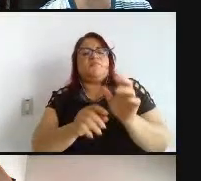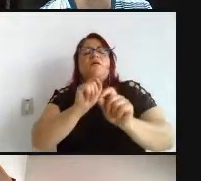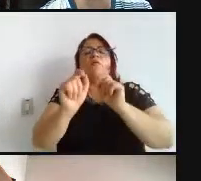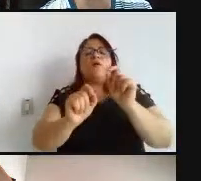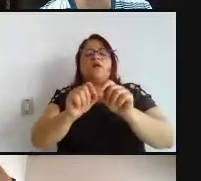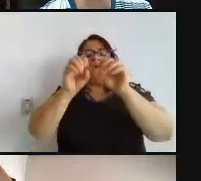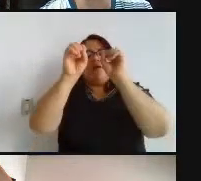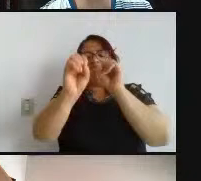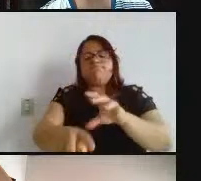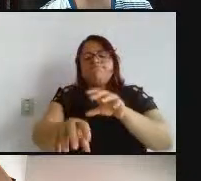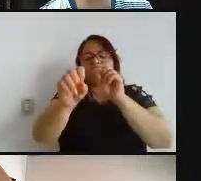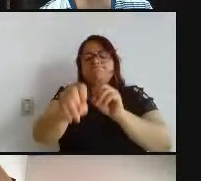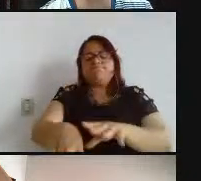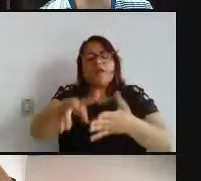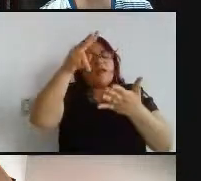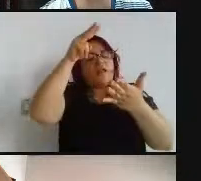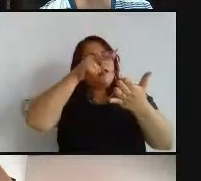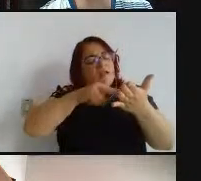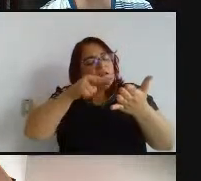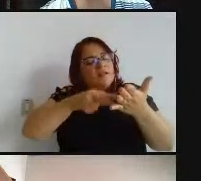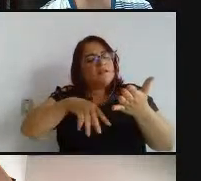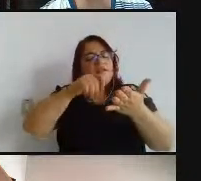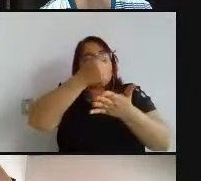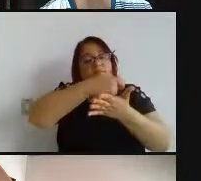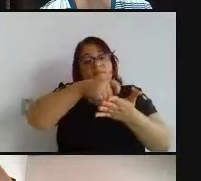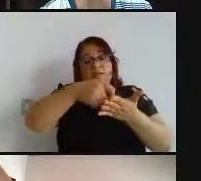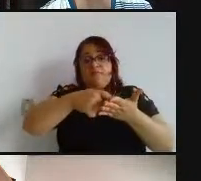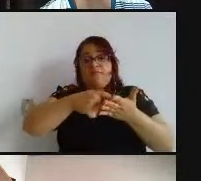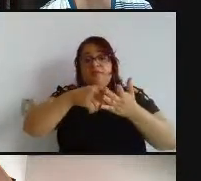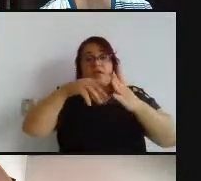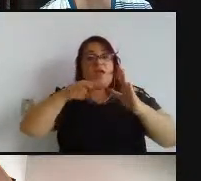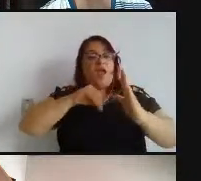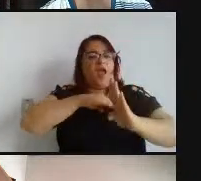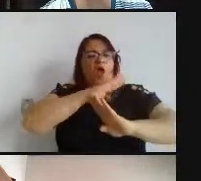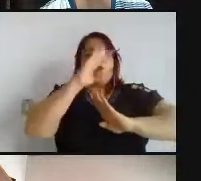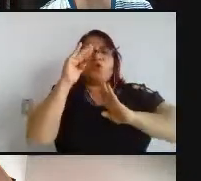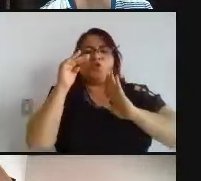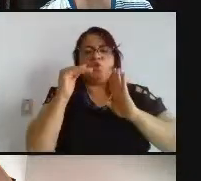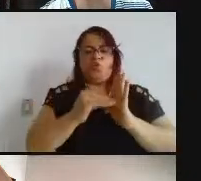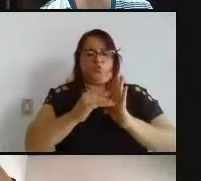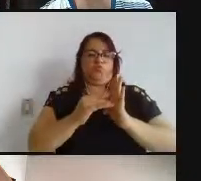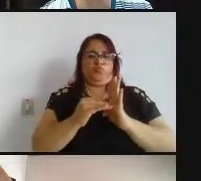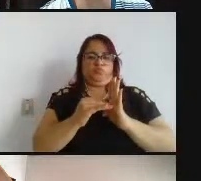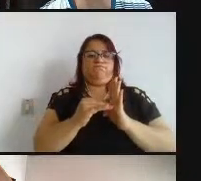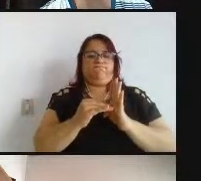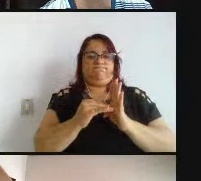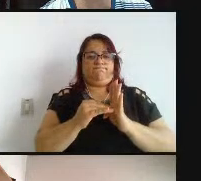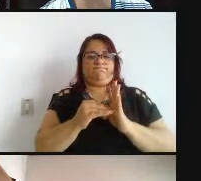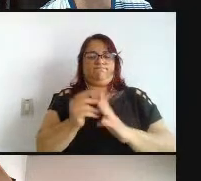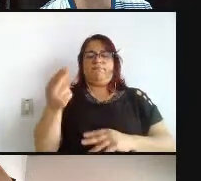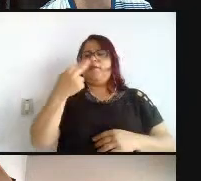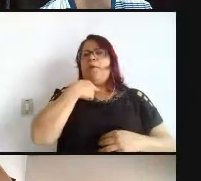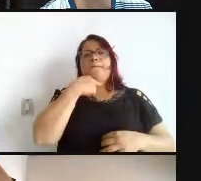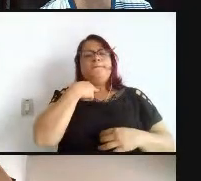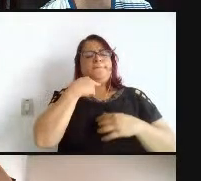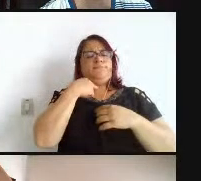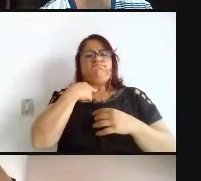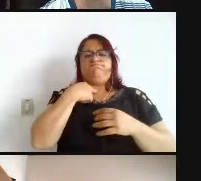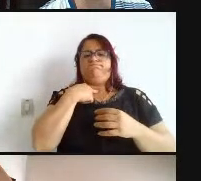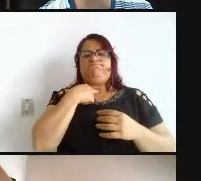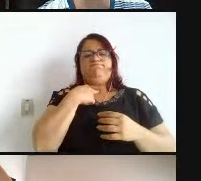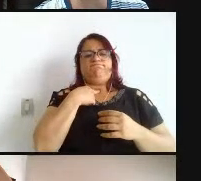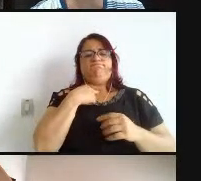e escrever a todos, a todos. Nós não podemos